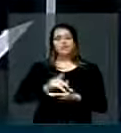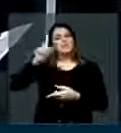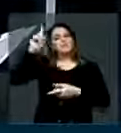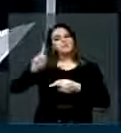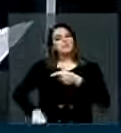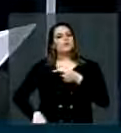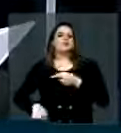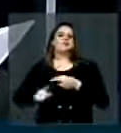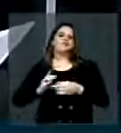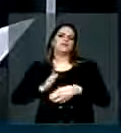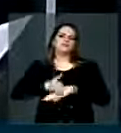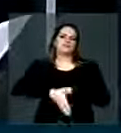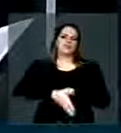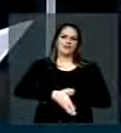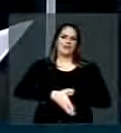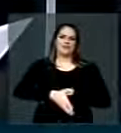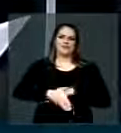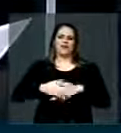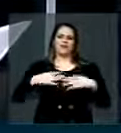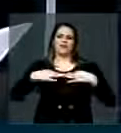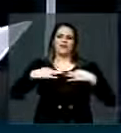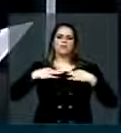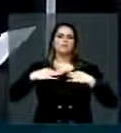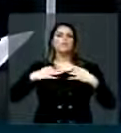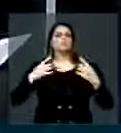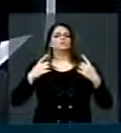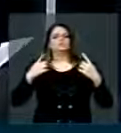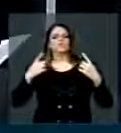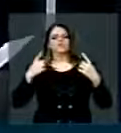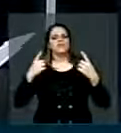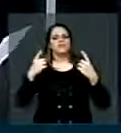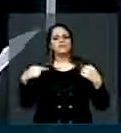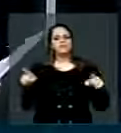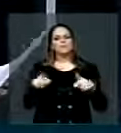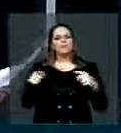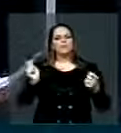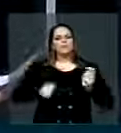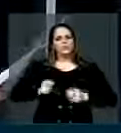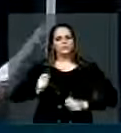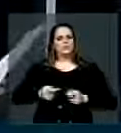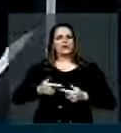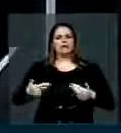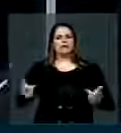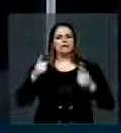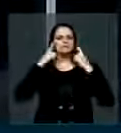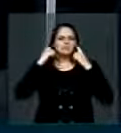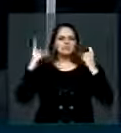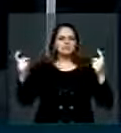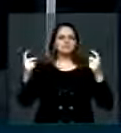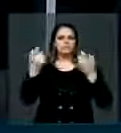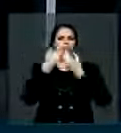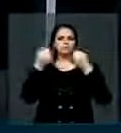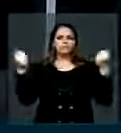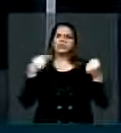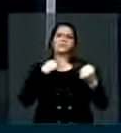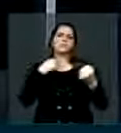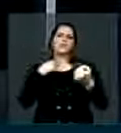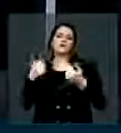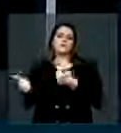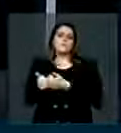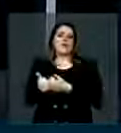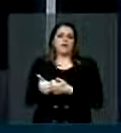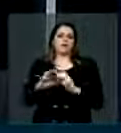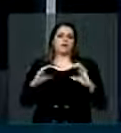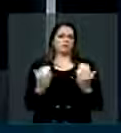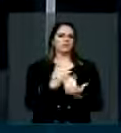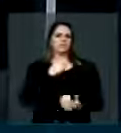de utilizarem faixas, camisas, instrumentos musicais, tanto nas arenas esportivas quanto nas intermediações das mesmas. Então,